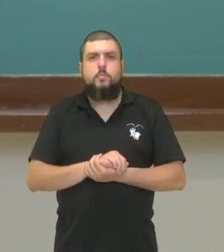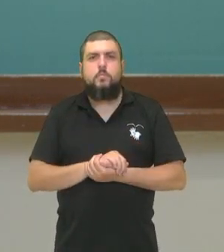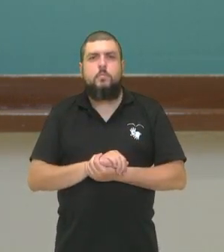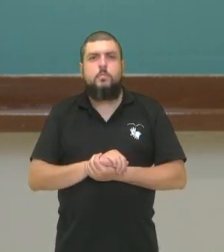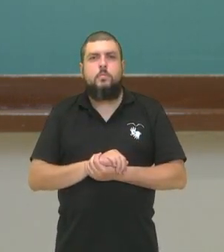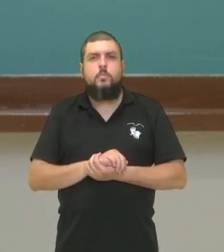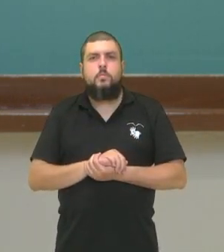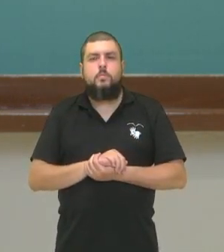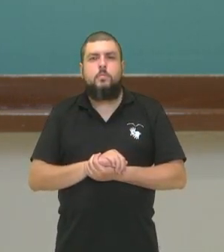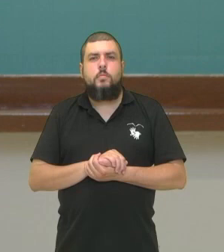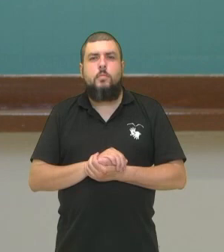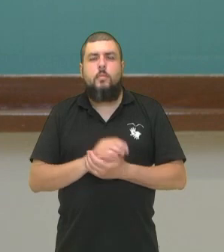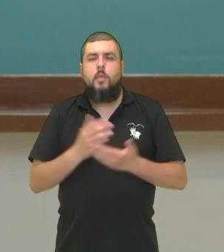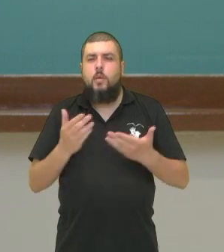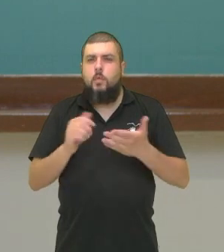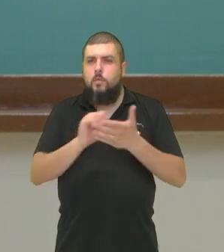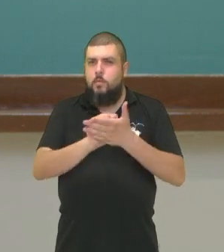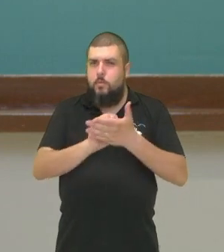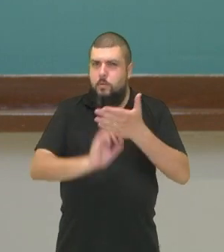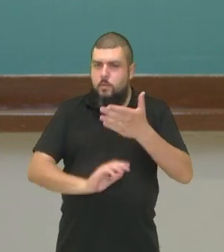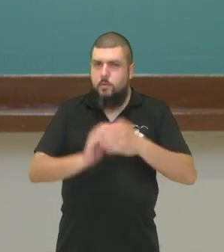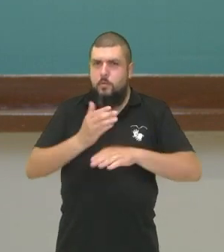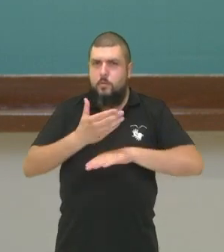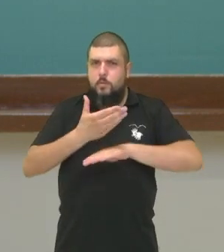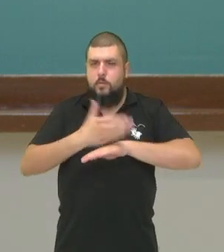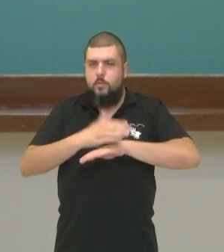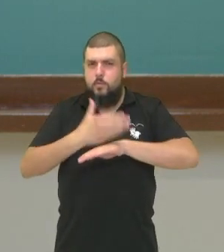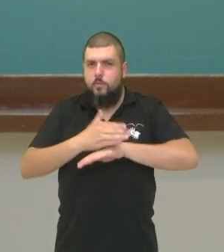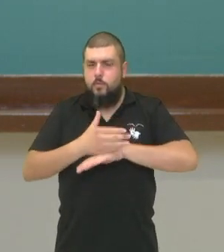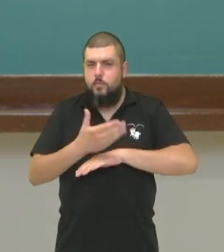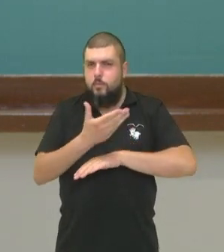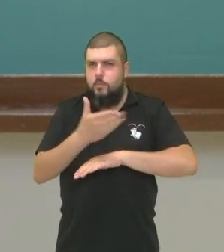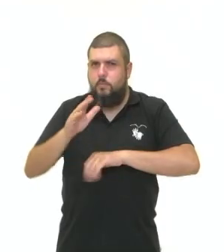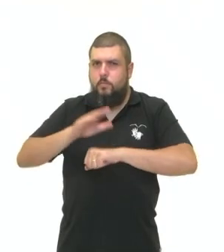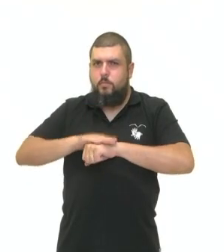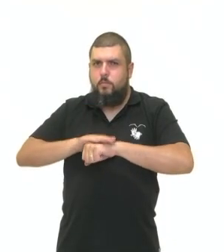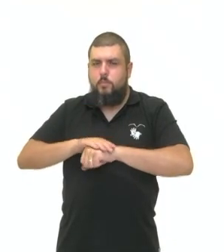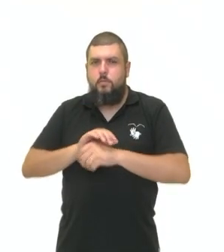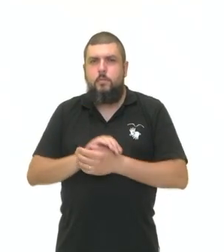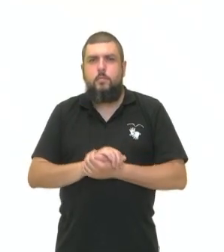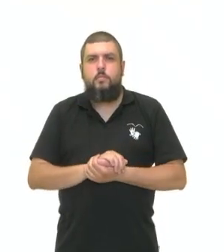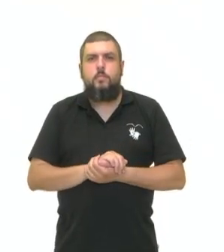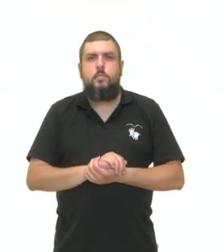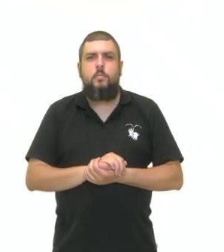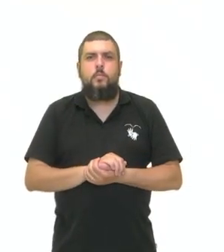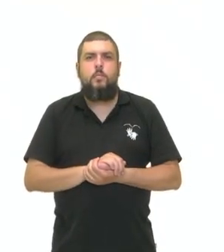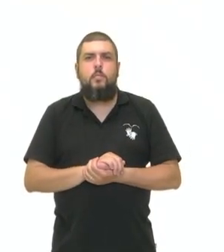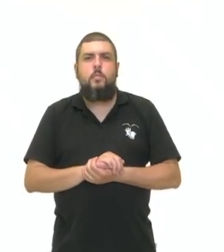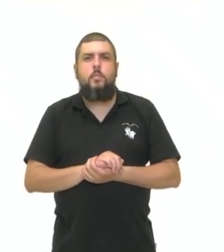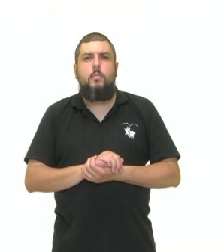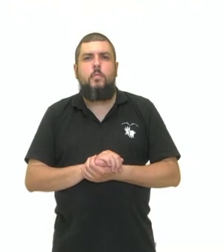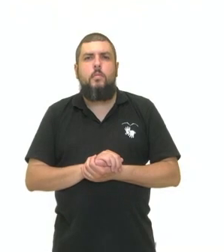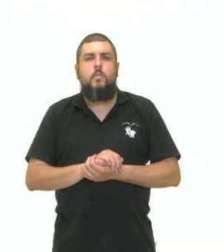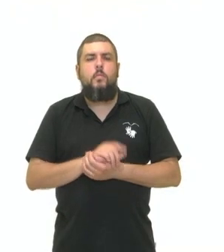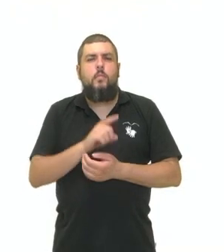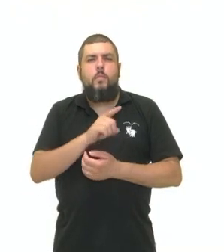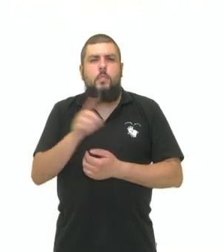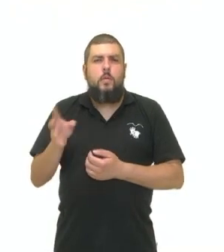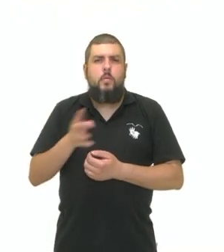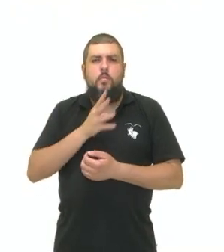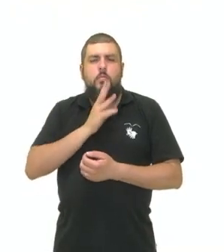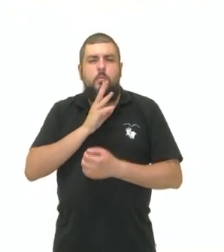Agora vamos fazer uma atividade mão na massa. Quero ver vocês fazerem. Vocês já ouviram falar na campanha Novembro